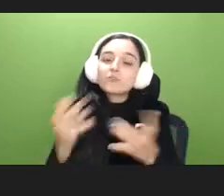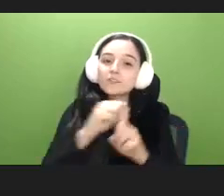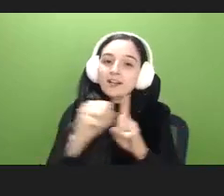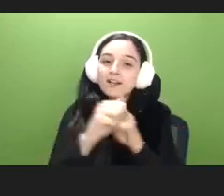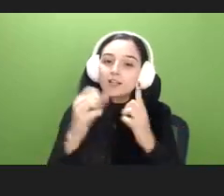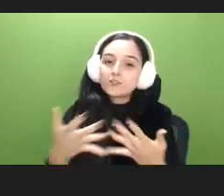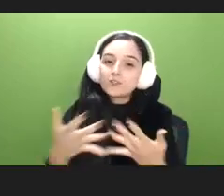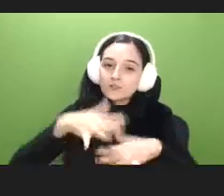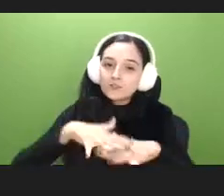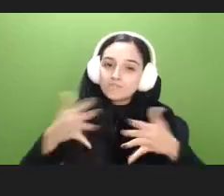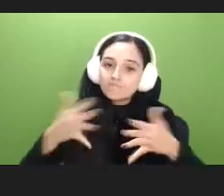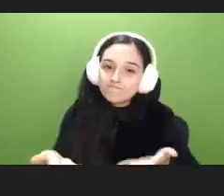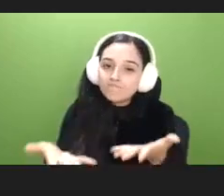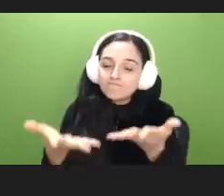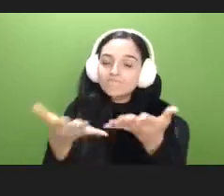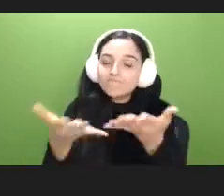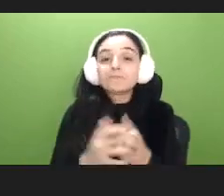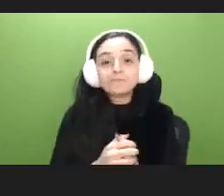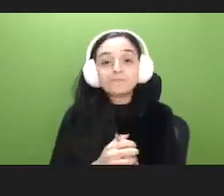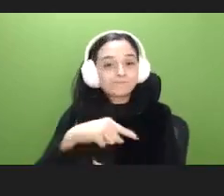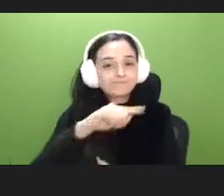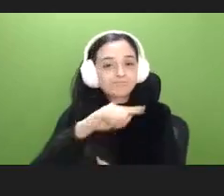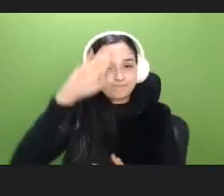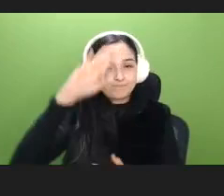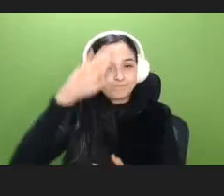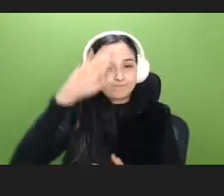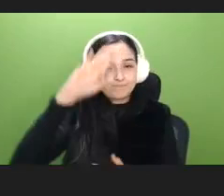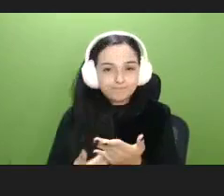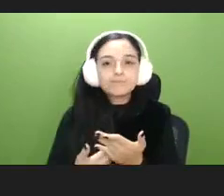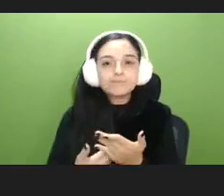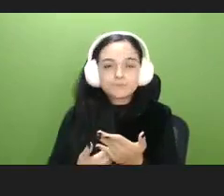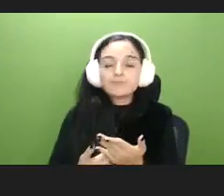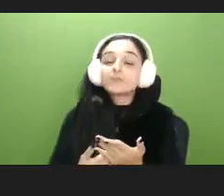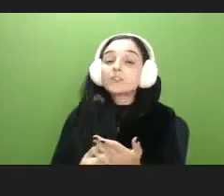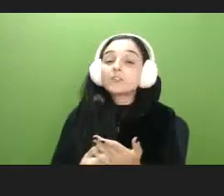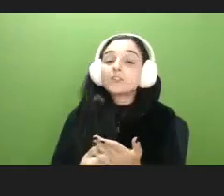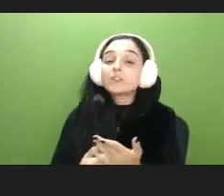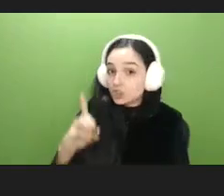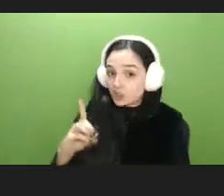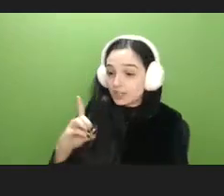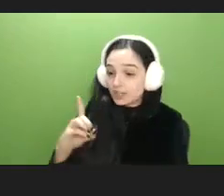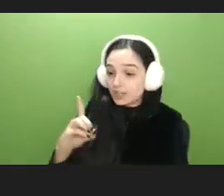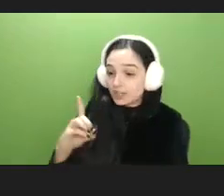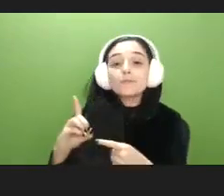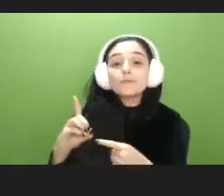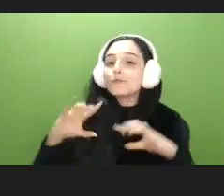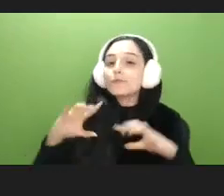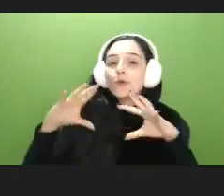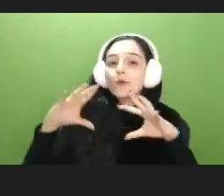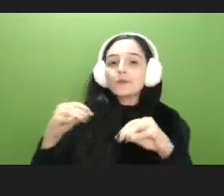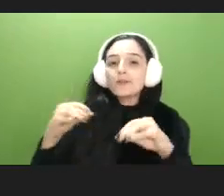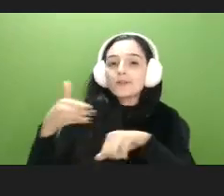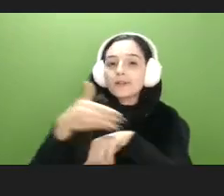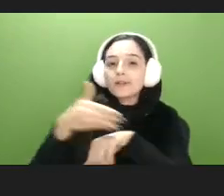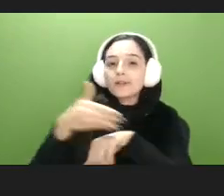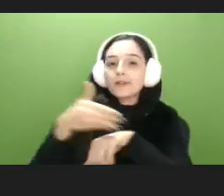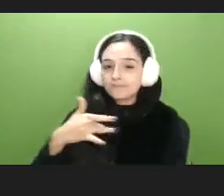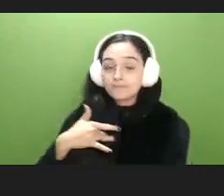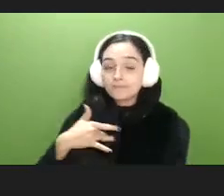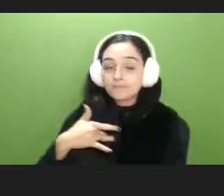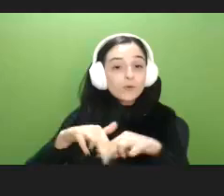em saúde é um direito de todas as pessoas. Por isso, promover espaços como este significa aproximar